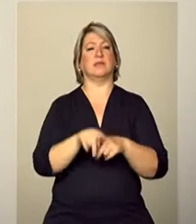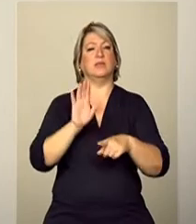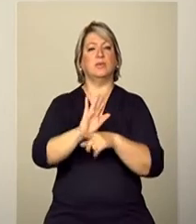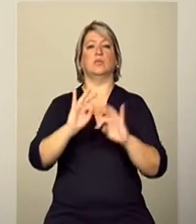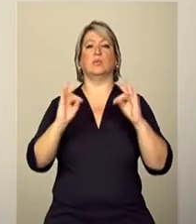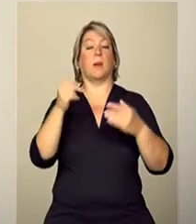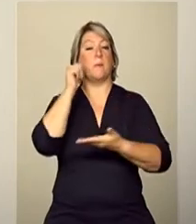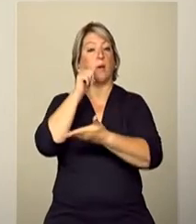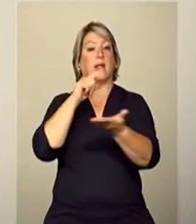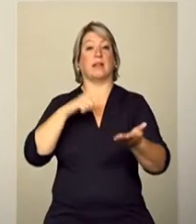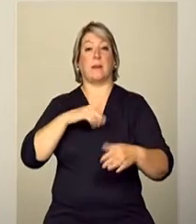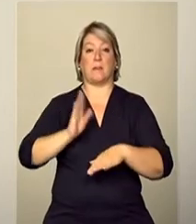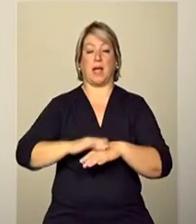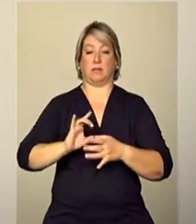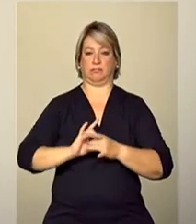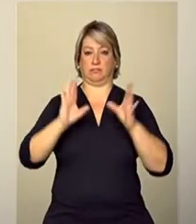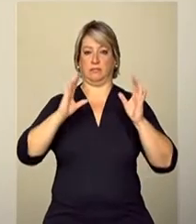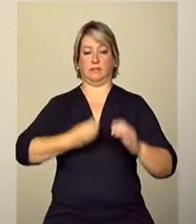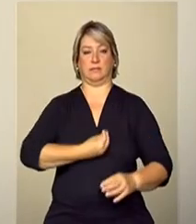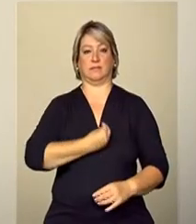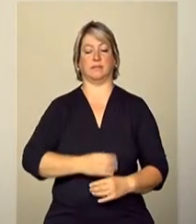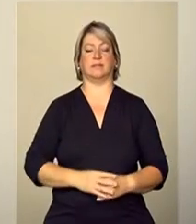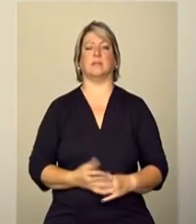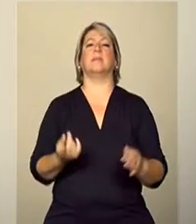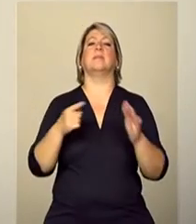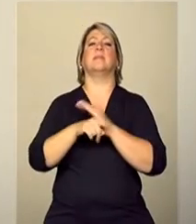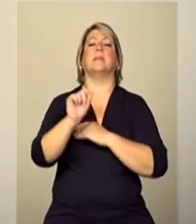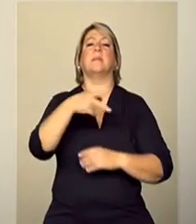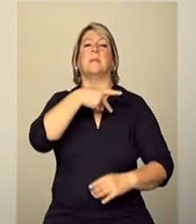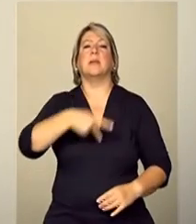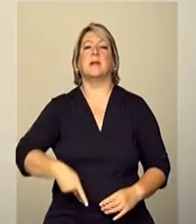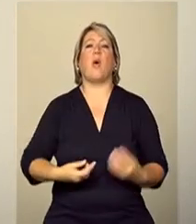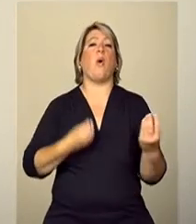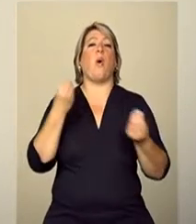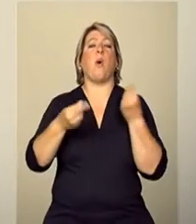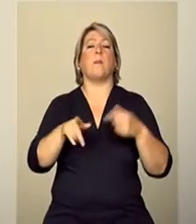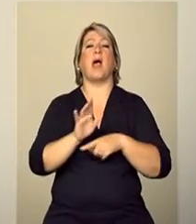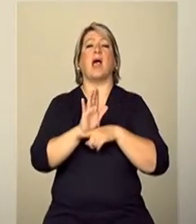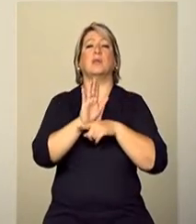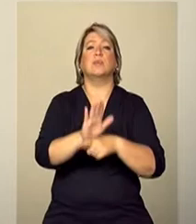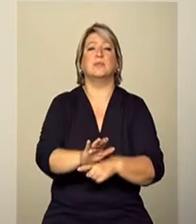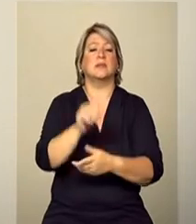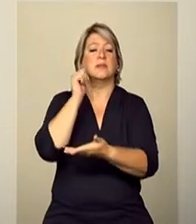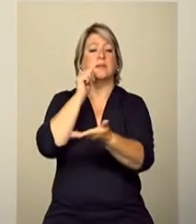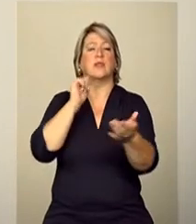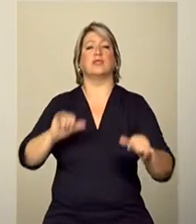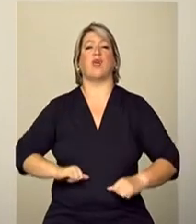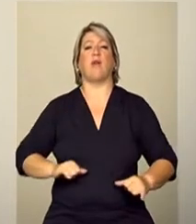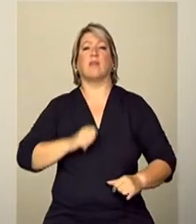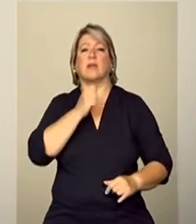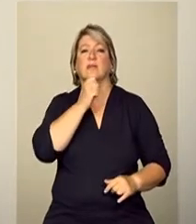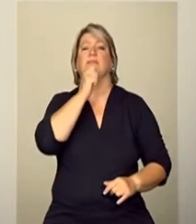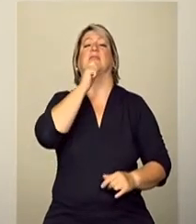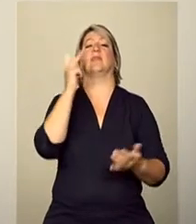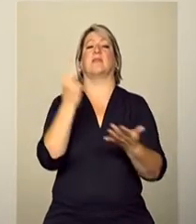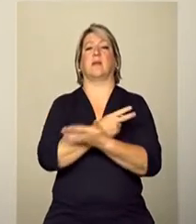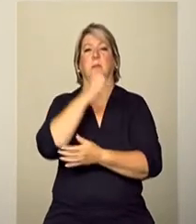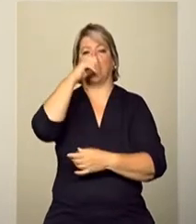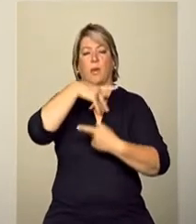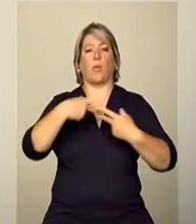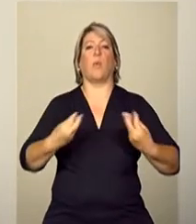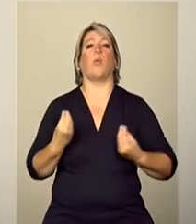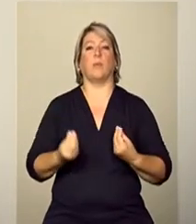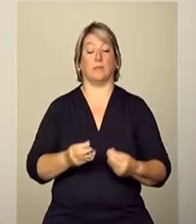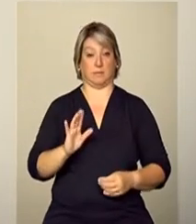proteção para mulher ter mais autonomia como vai ser ajuda às Mulheres vítimas de violência olha Luciano o Brasil